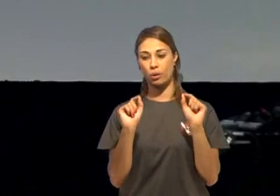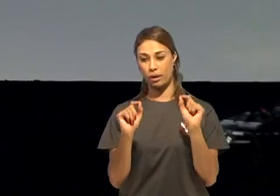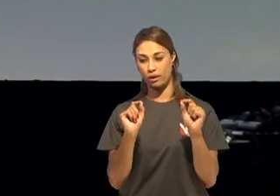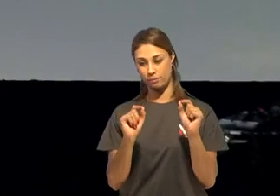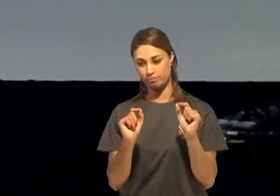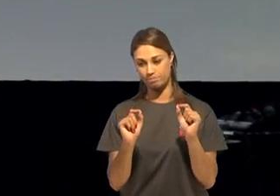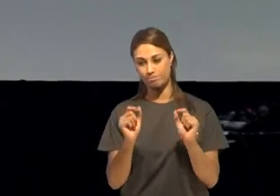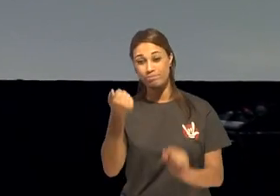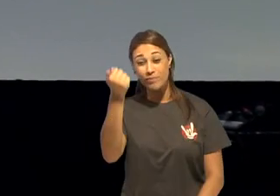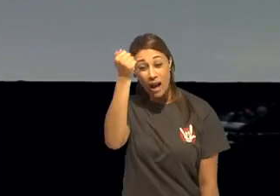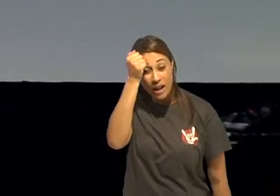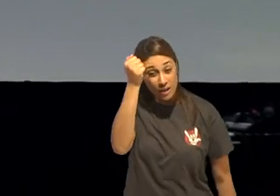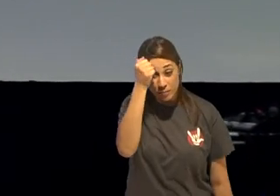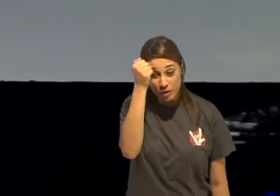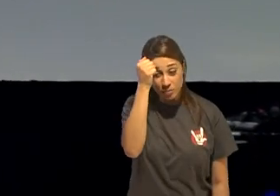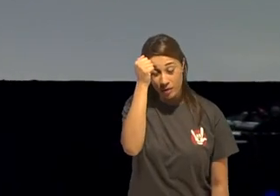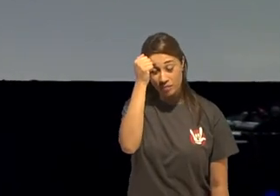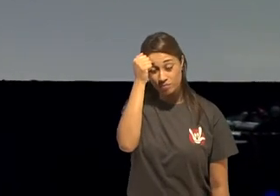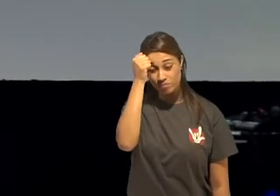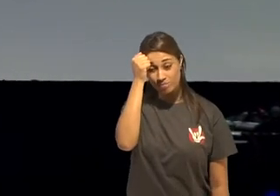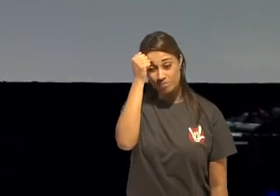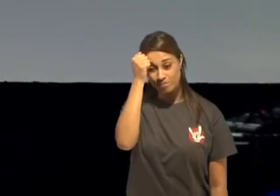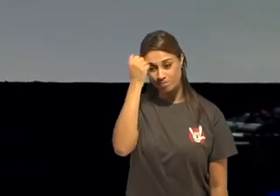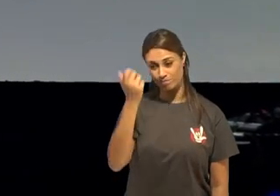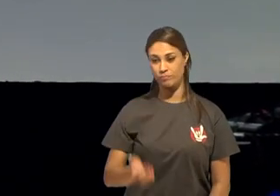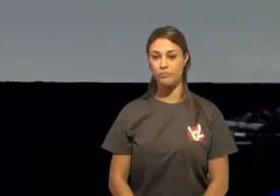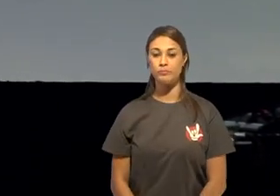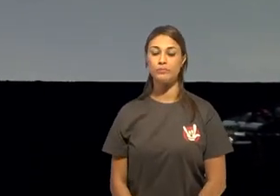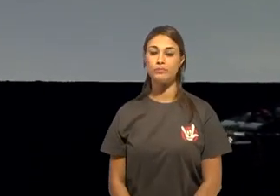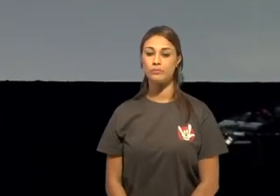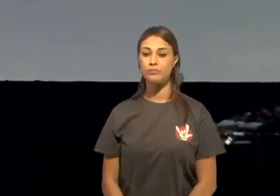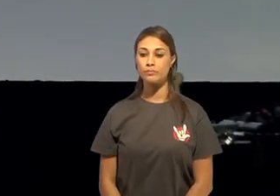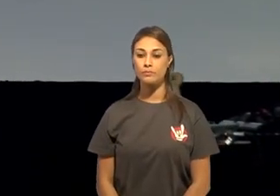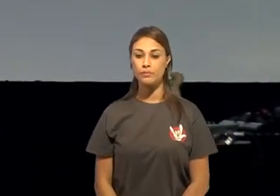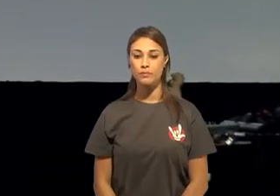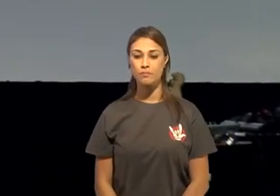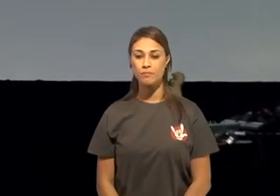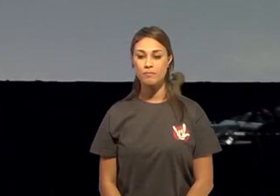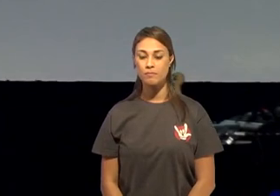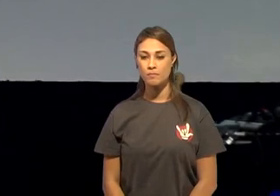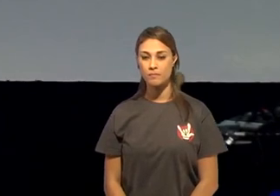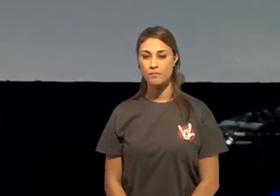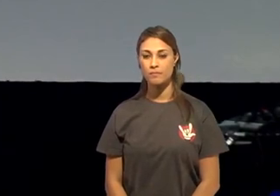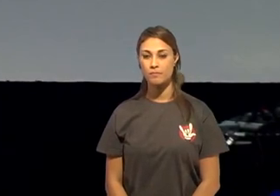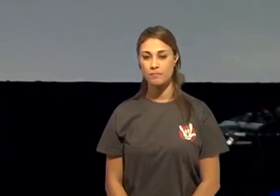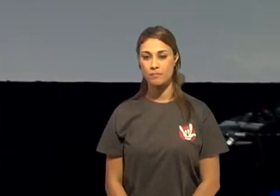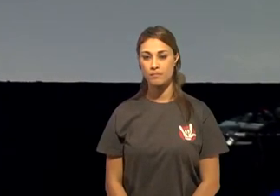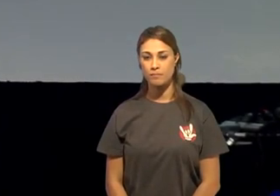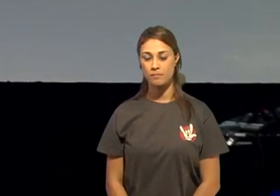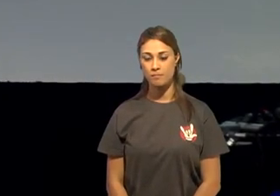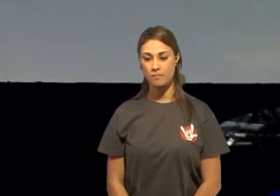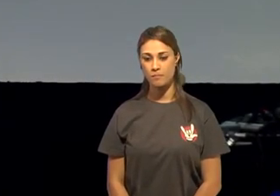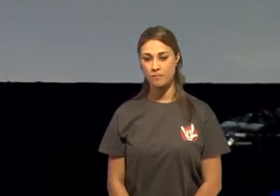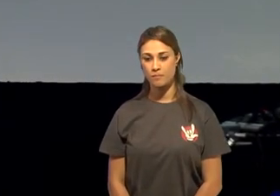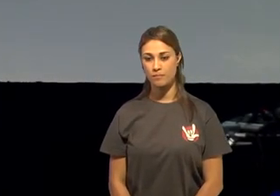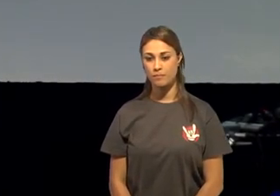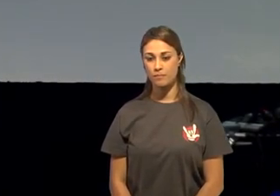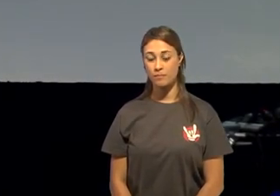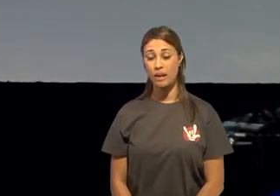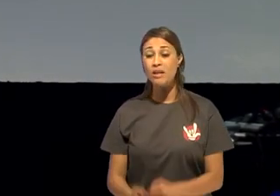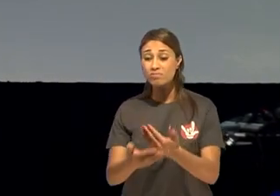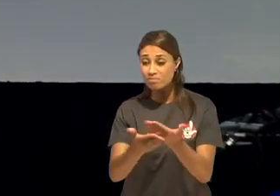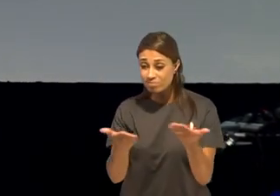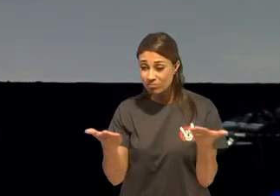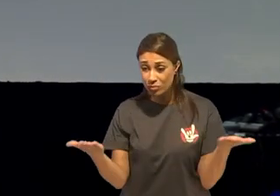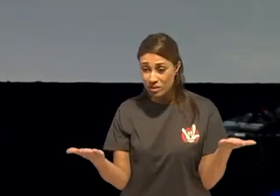Senhor fala: meu, para quê? Além de estar ocupando a terra, além de não estar produzindo fruto,